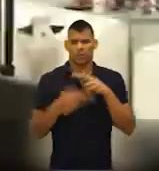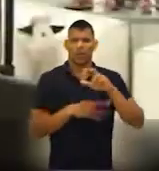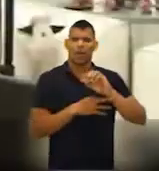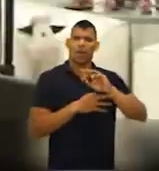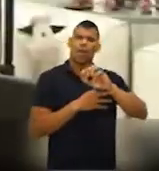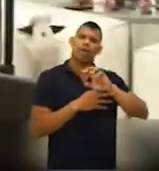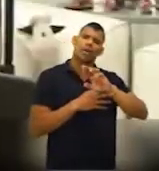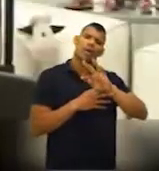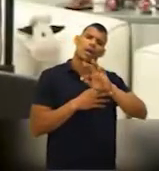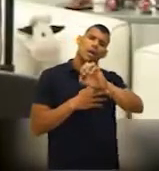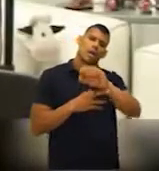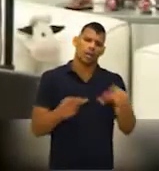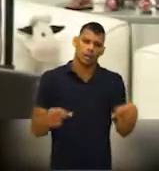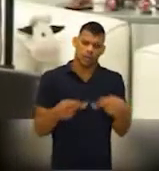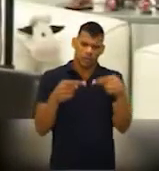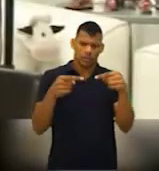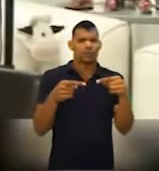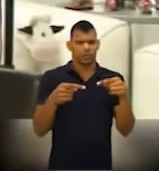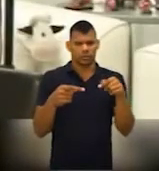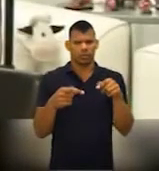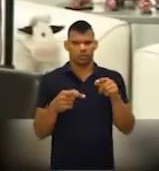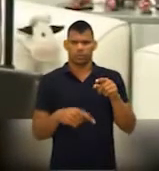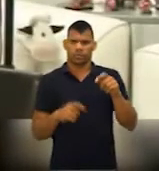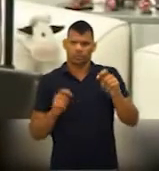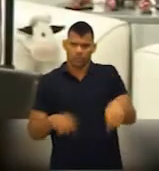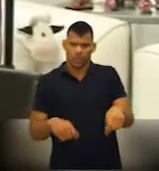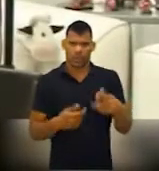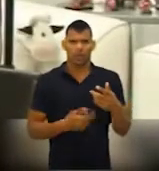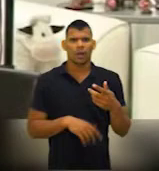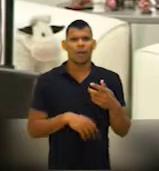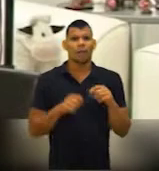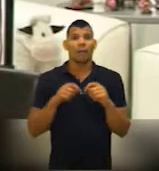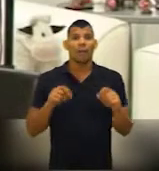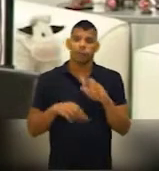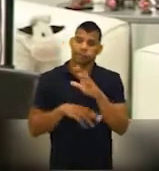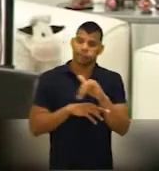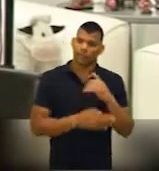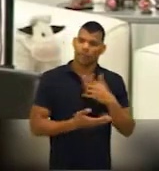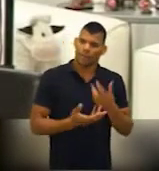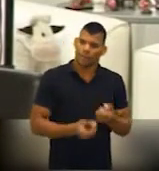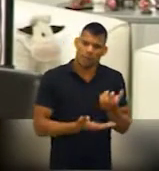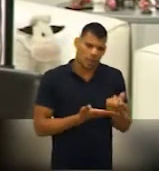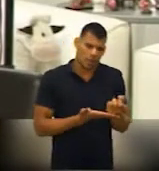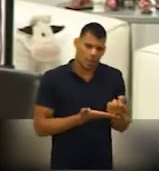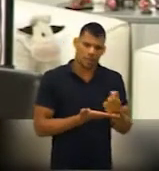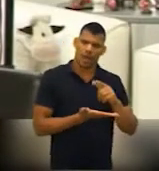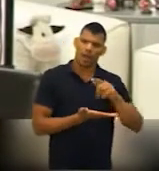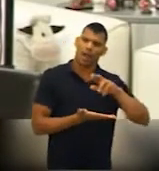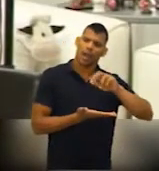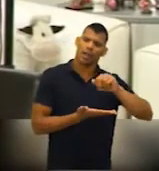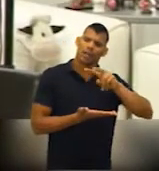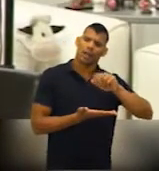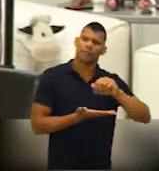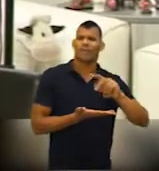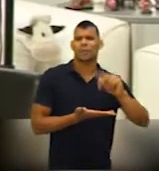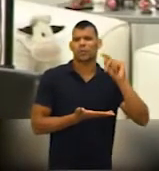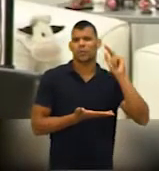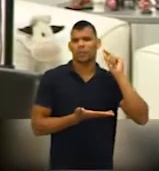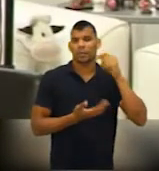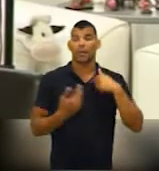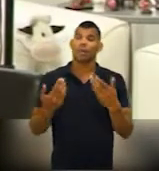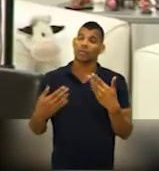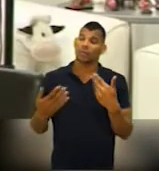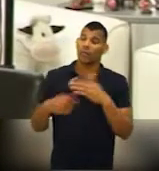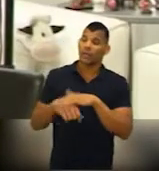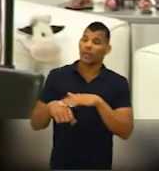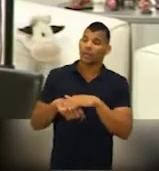era produtor, já assistiu e já correu no outro dia. Exatamente. E o Menescal já pegou ela pelo braço e levou para gravar aquele negócio todo.